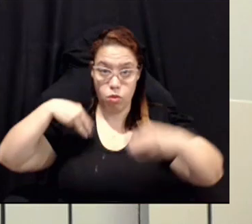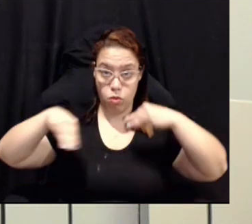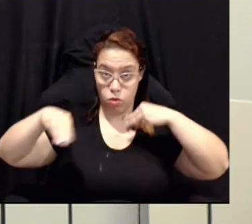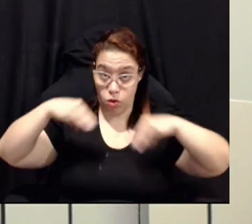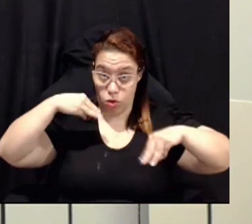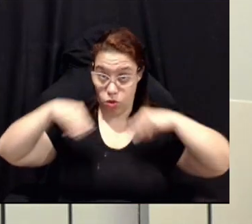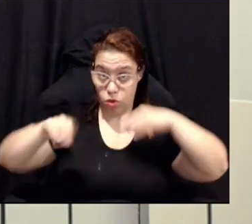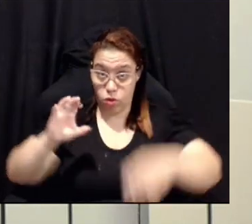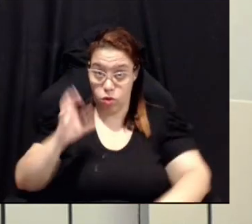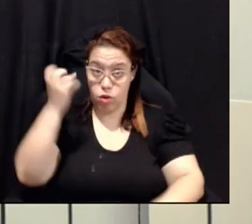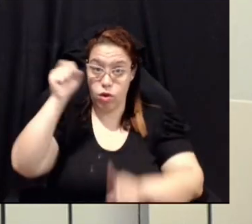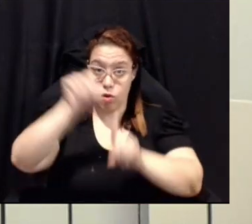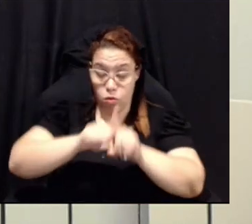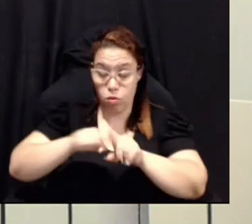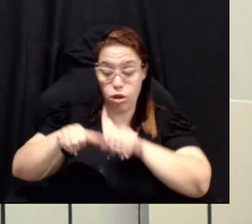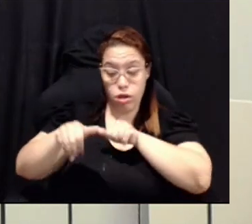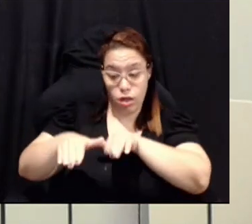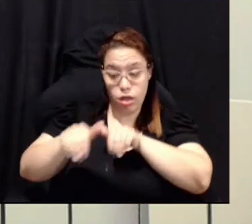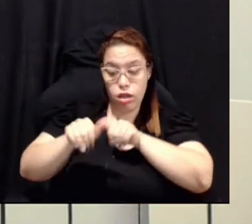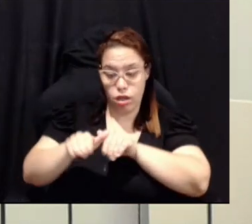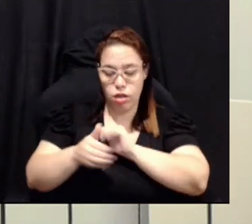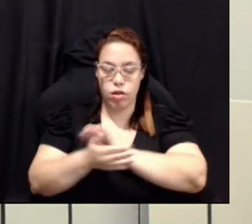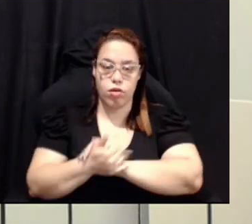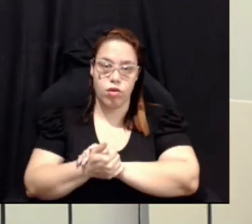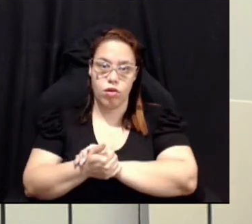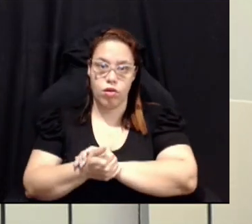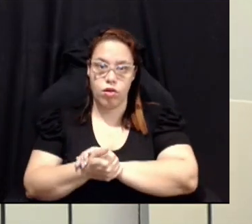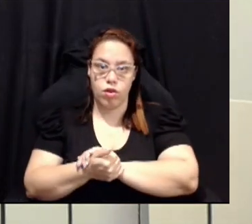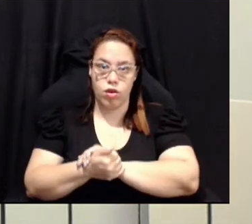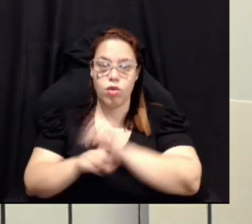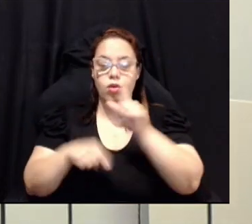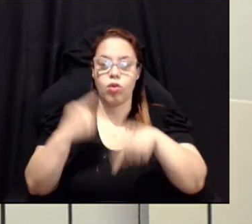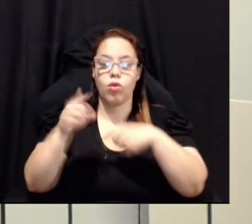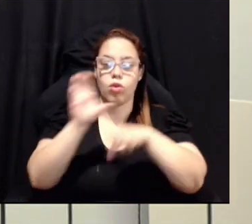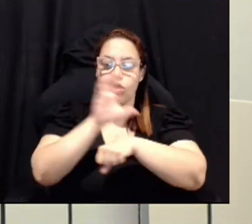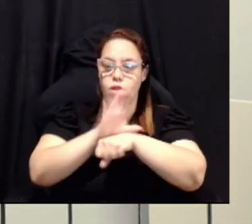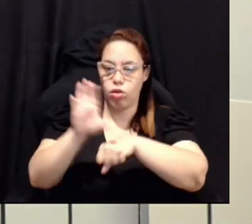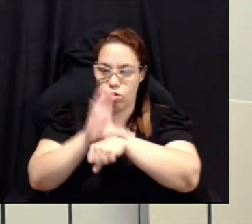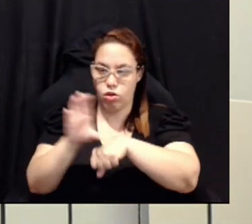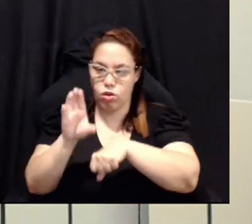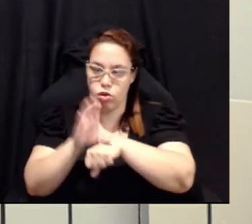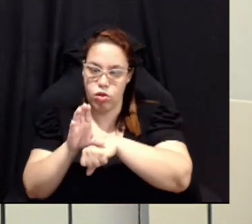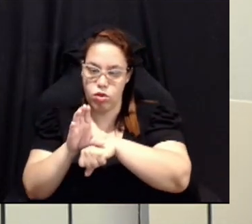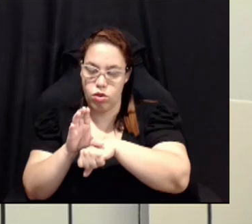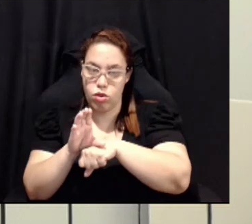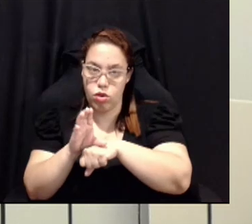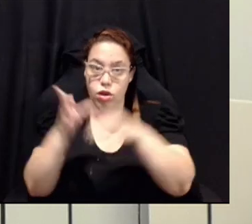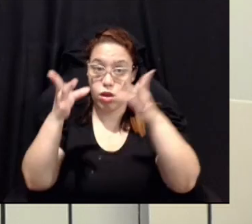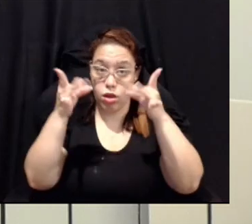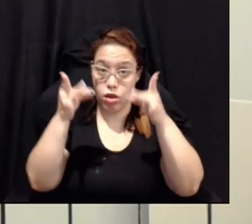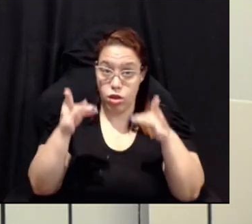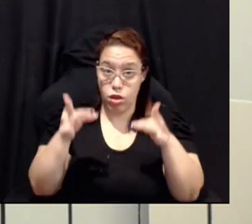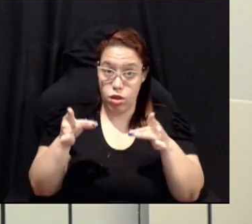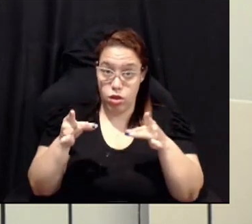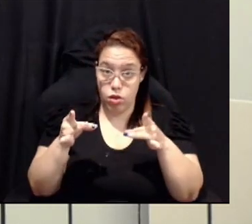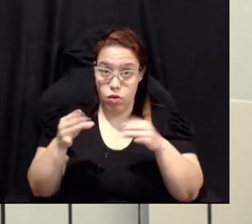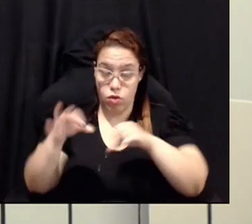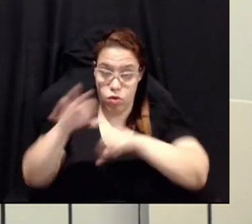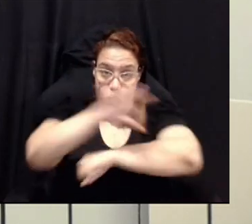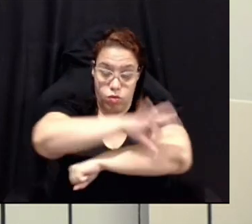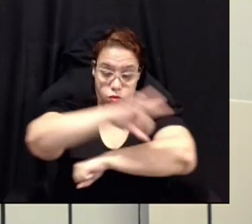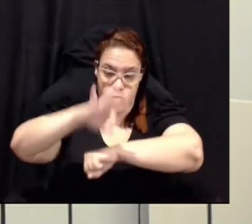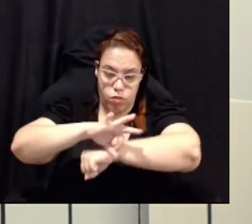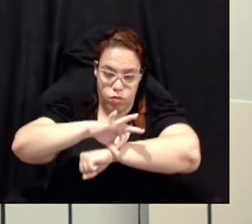mês de setembro. Para os demais cursos que exigem as provas específicas, arquitetura e urbanismo,